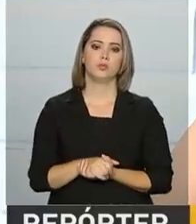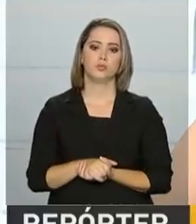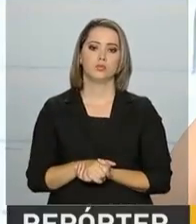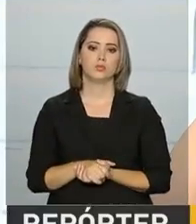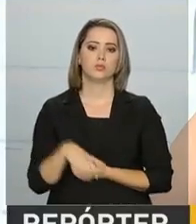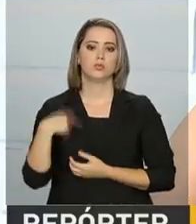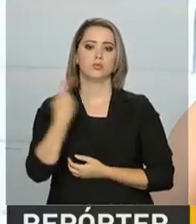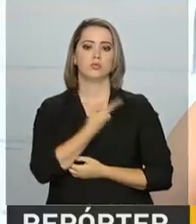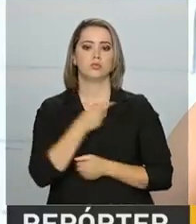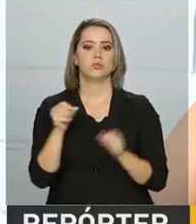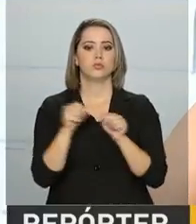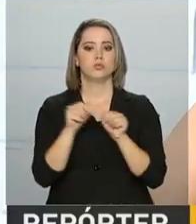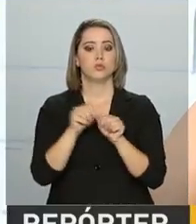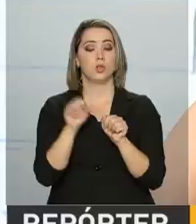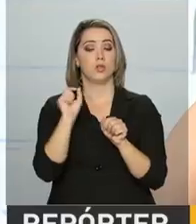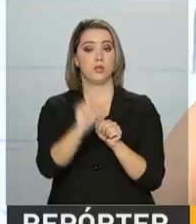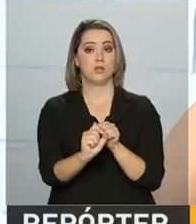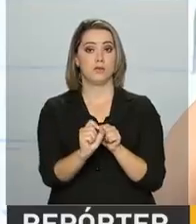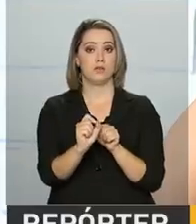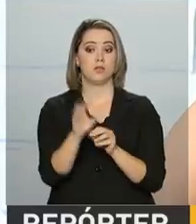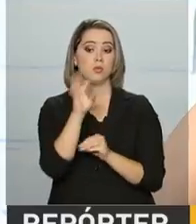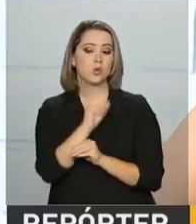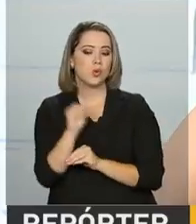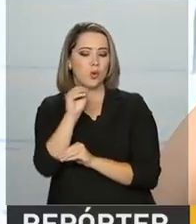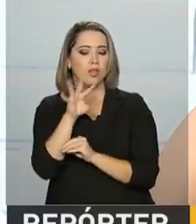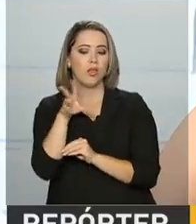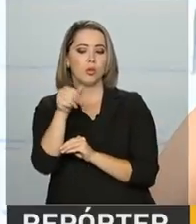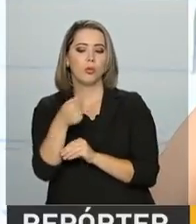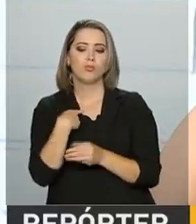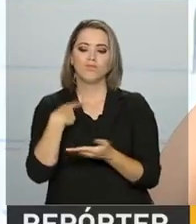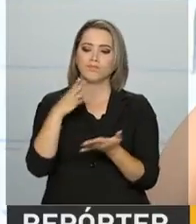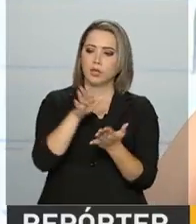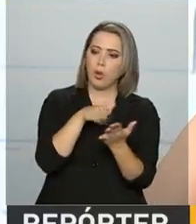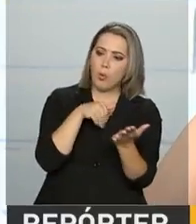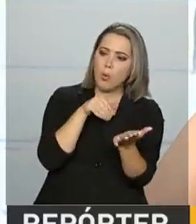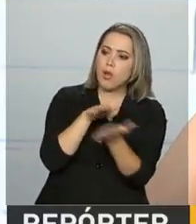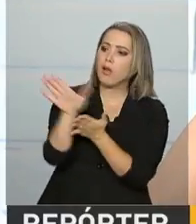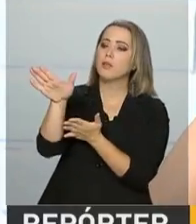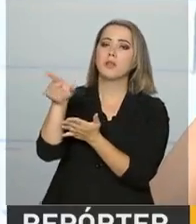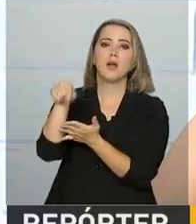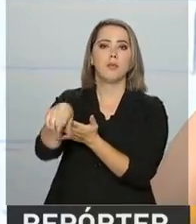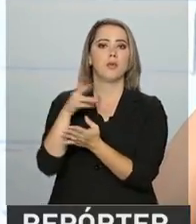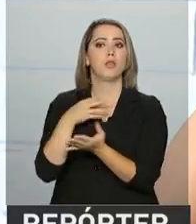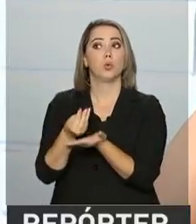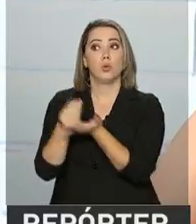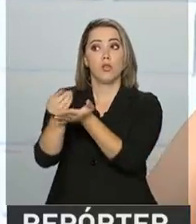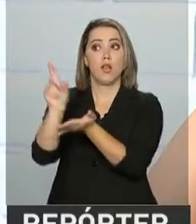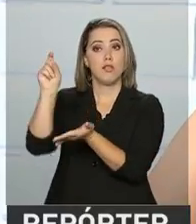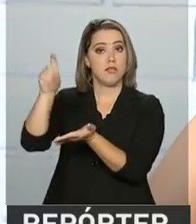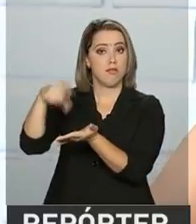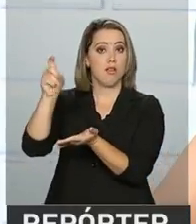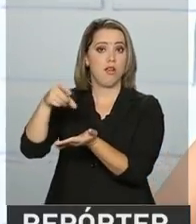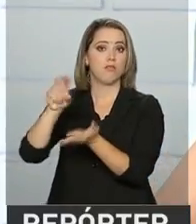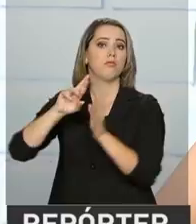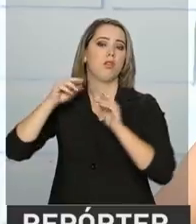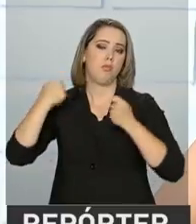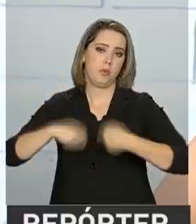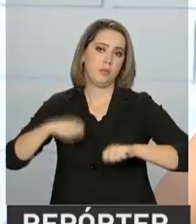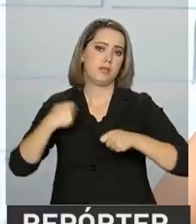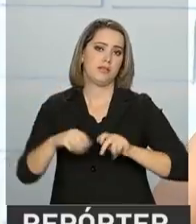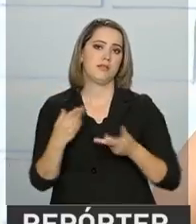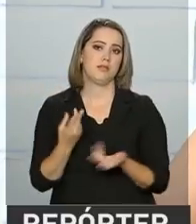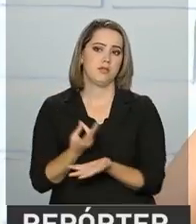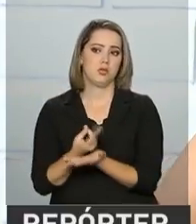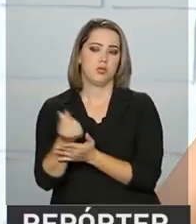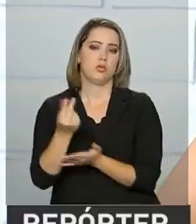integral onde efeito encaminhamentos é concessões de benefícios dos benefícios eventuais nós temos